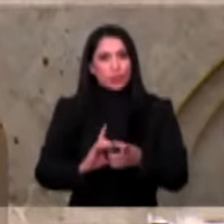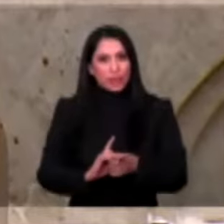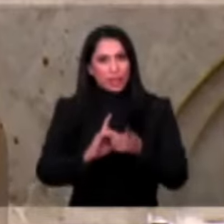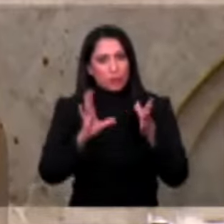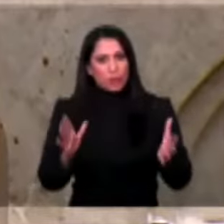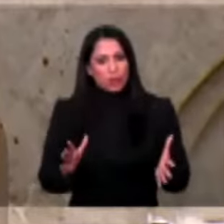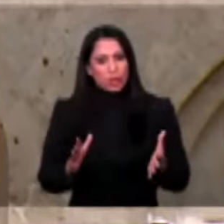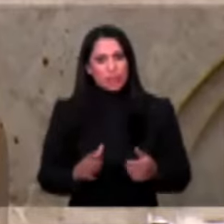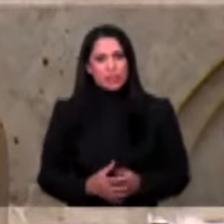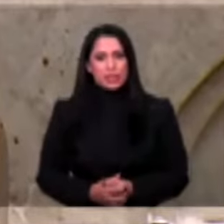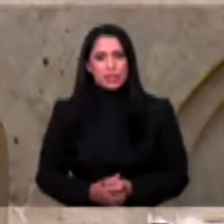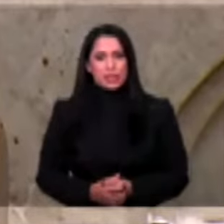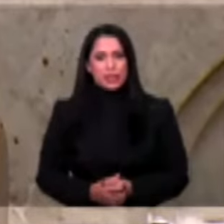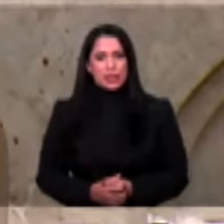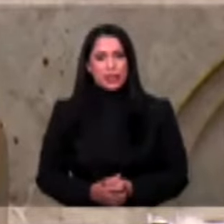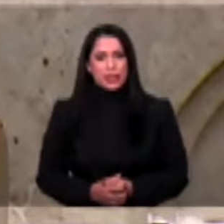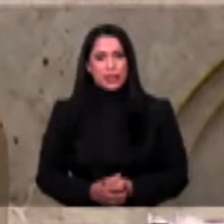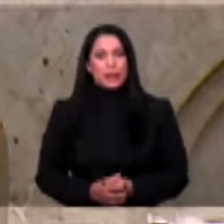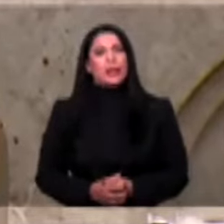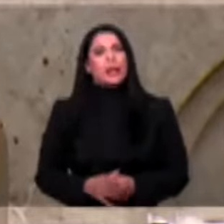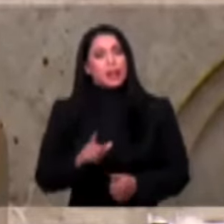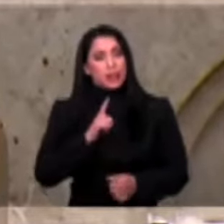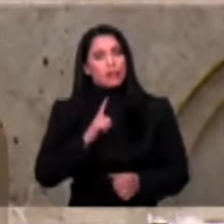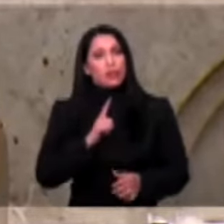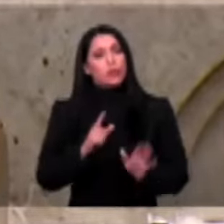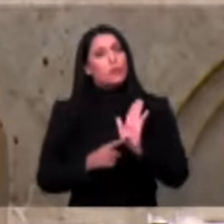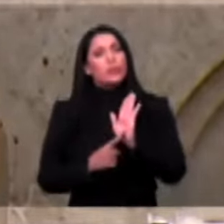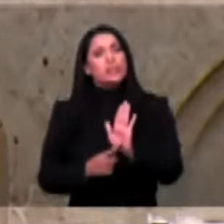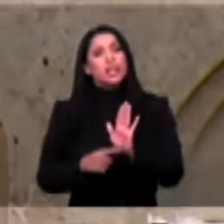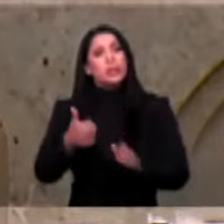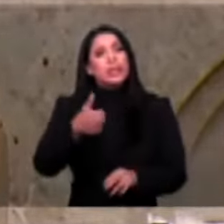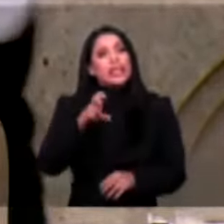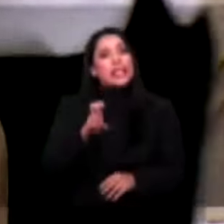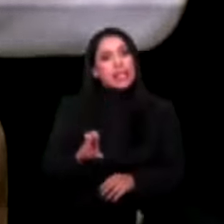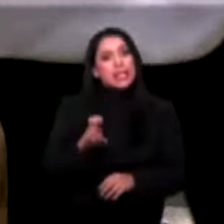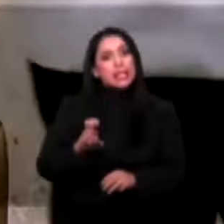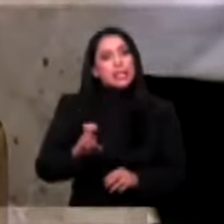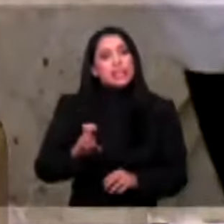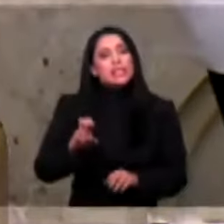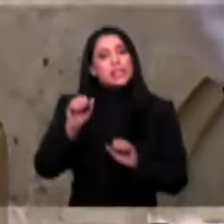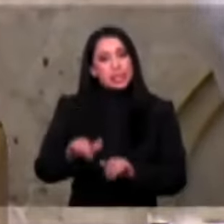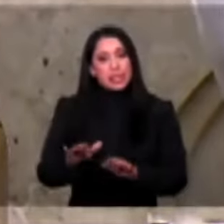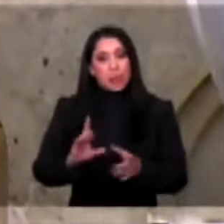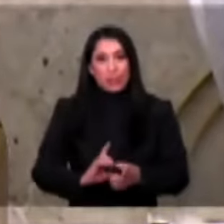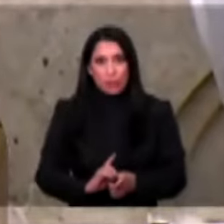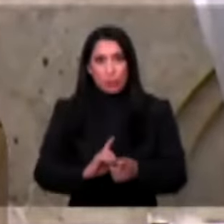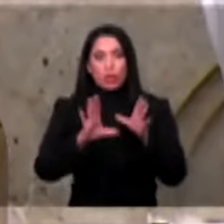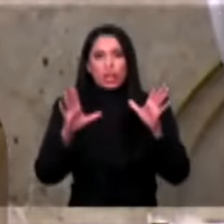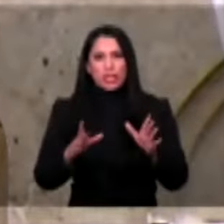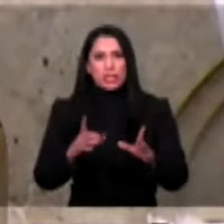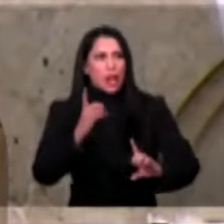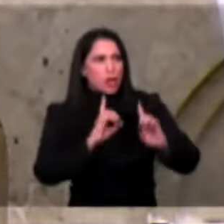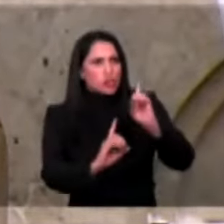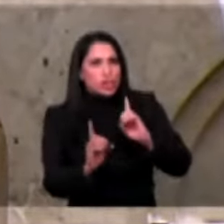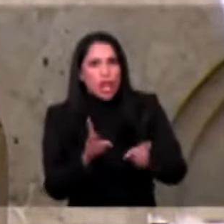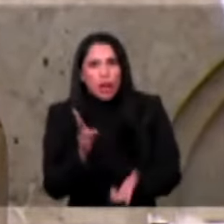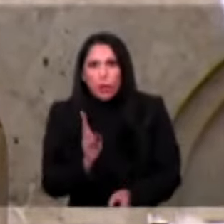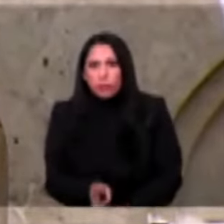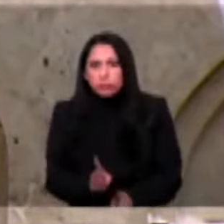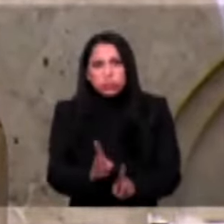quase coincidente com este evento, celebrado que é em 15 de setembro. A democracia pressupõe diálogo